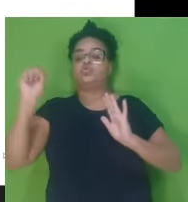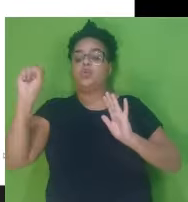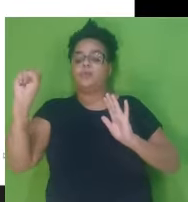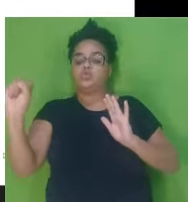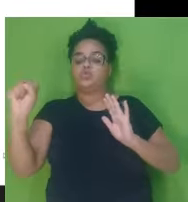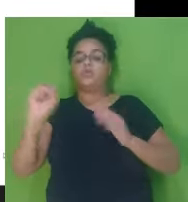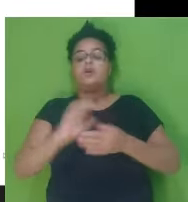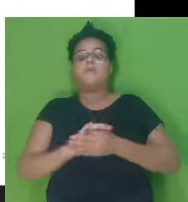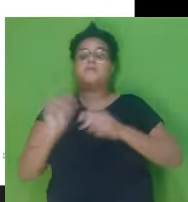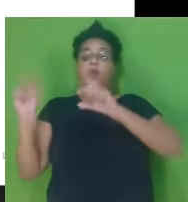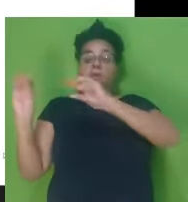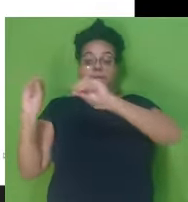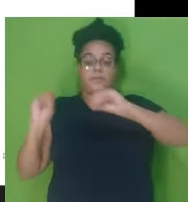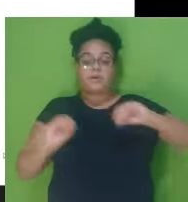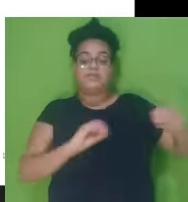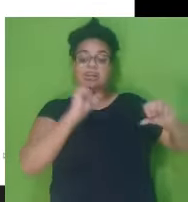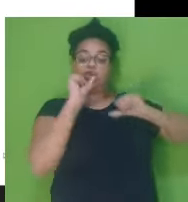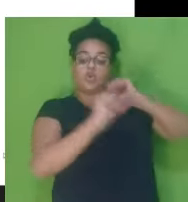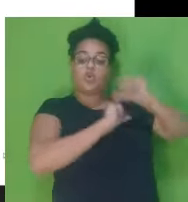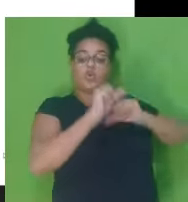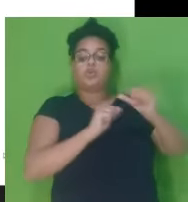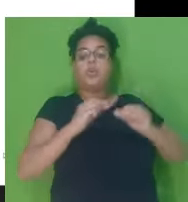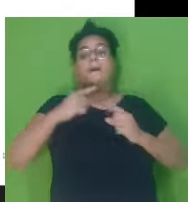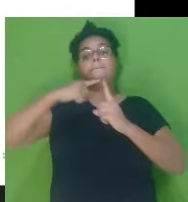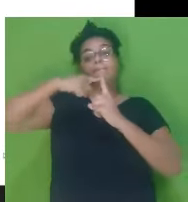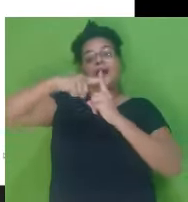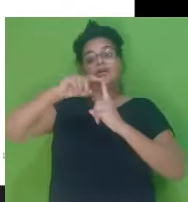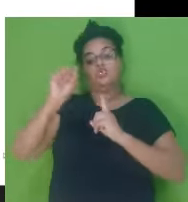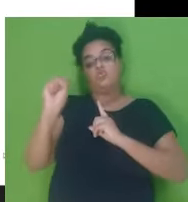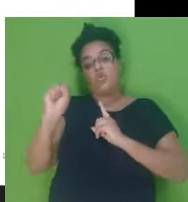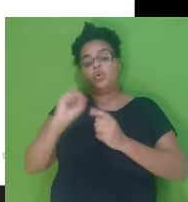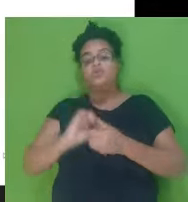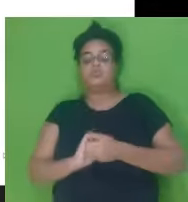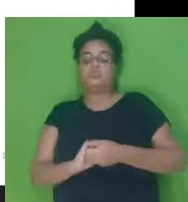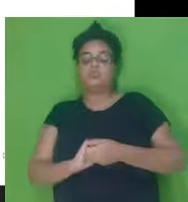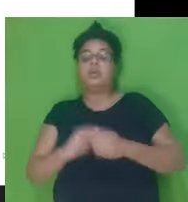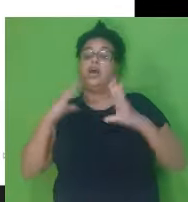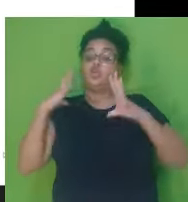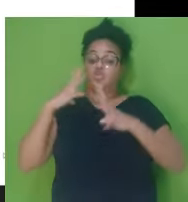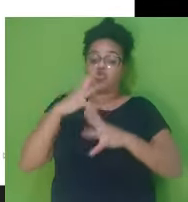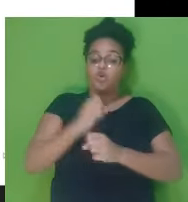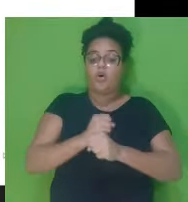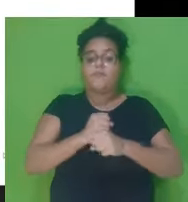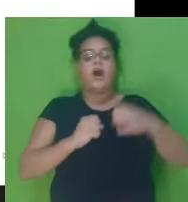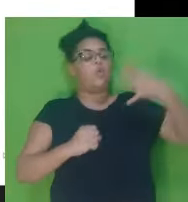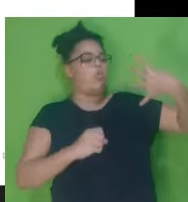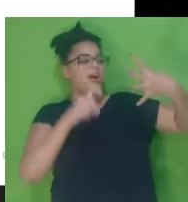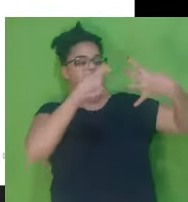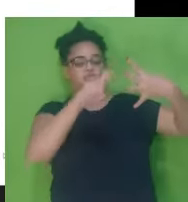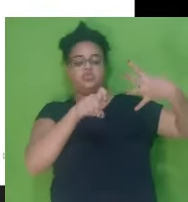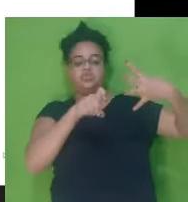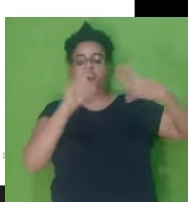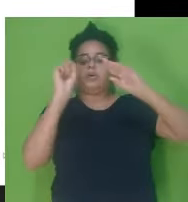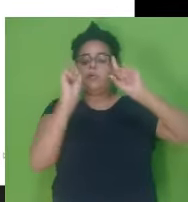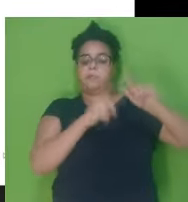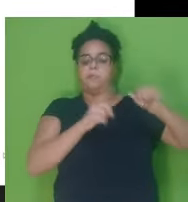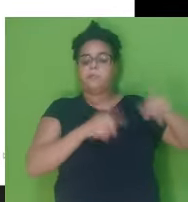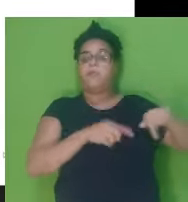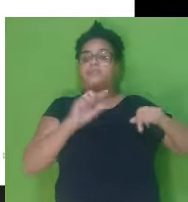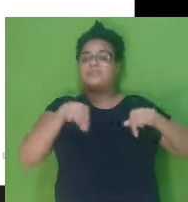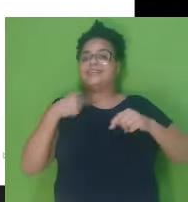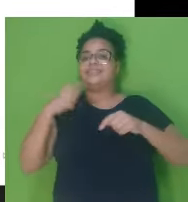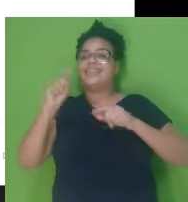menos 8. Vem para cá com o sinal trocado, mais 8. Quando a gente soma,